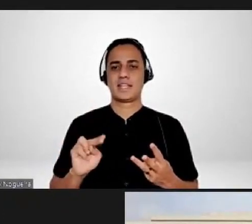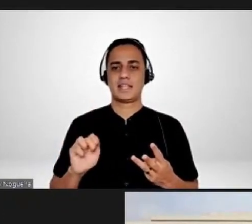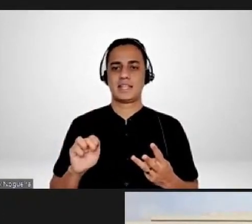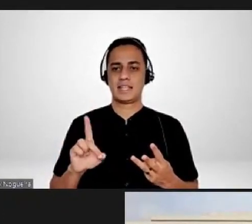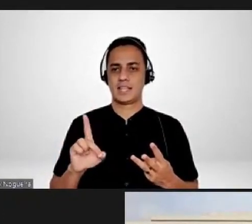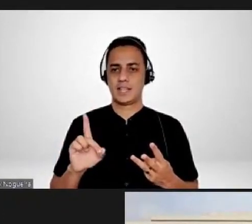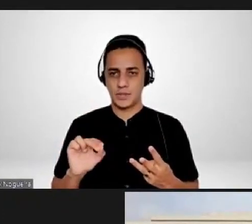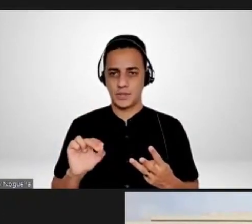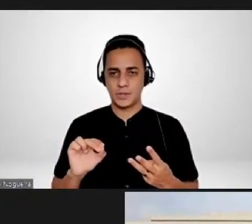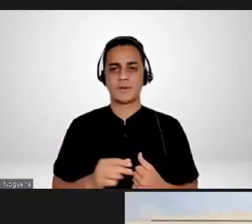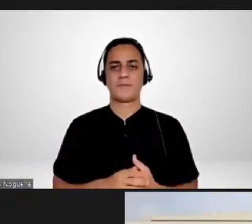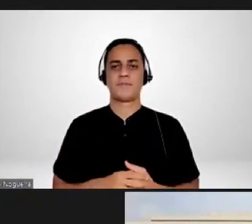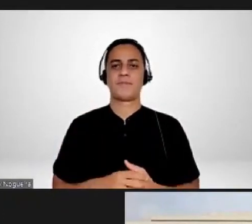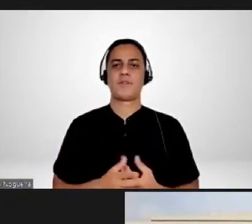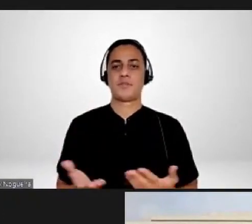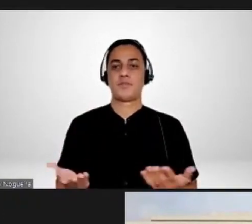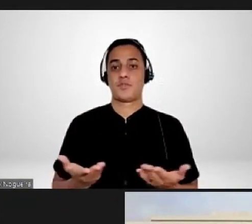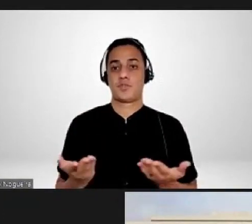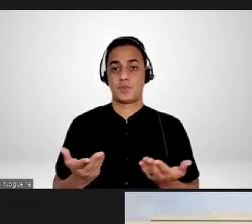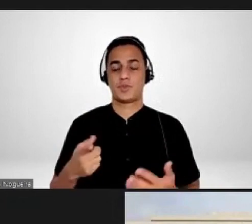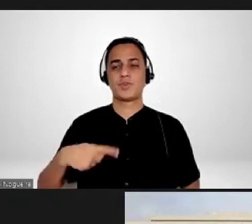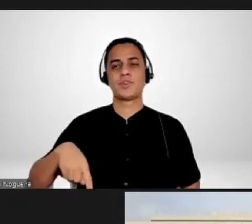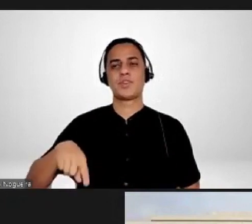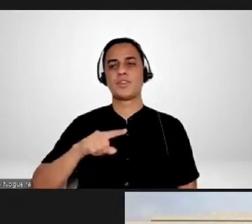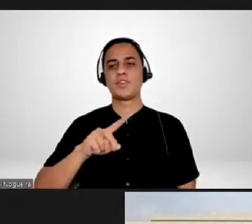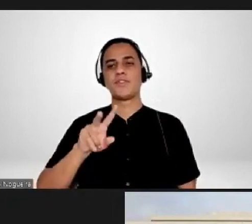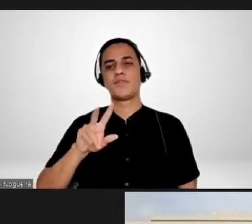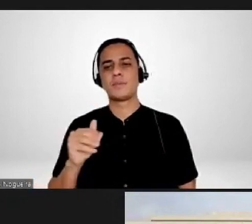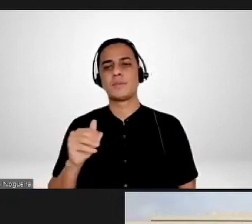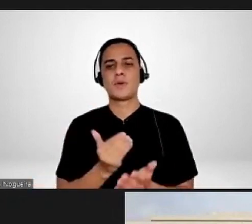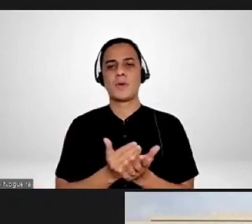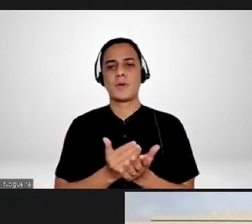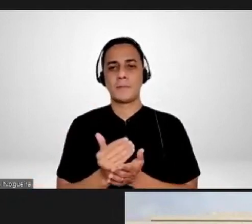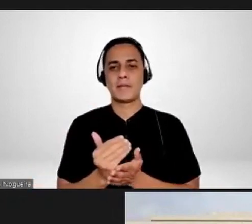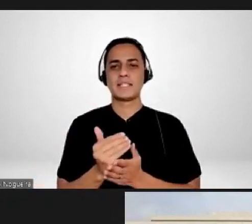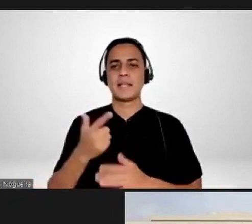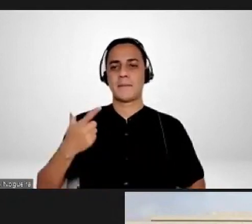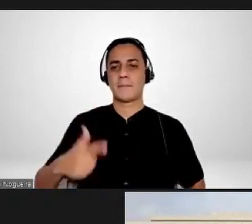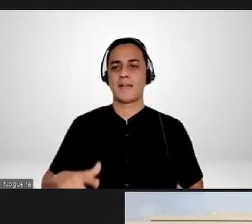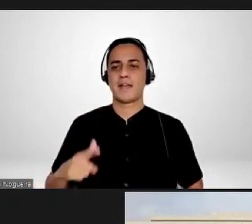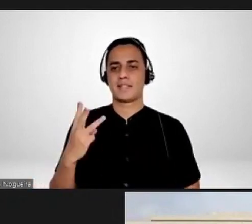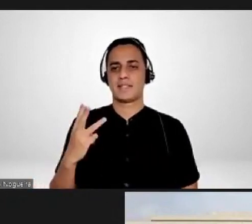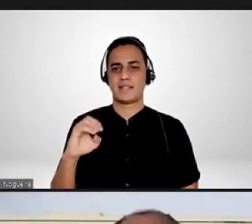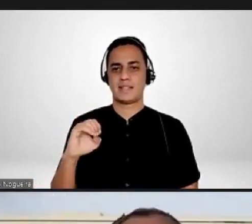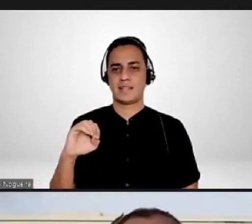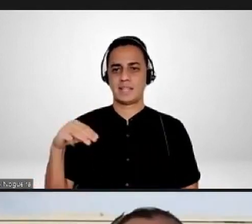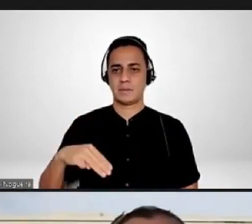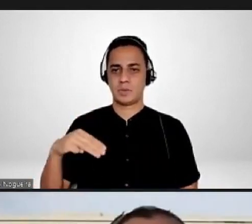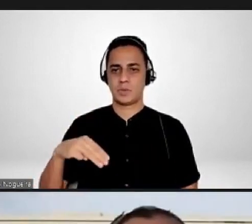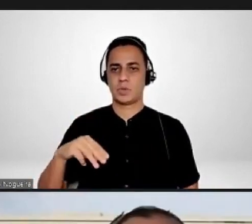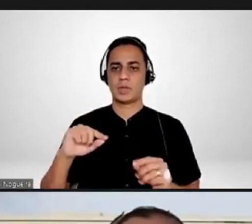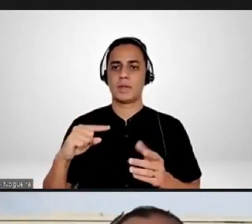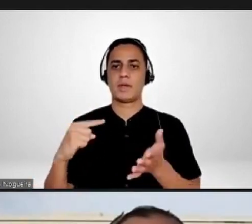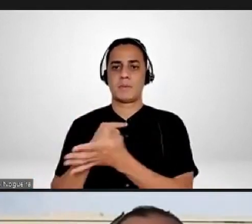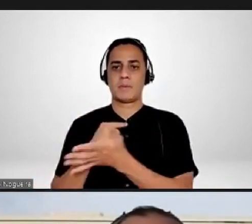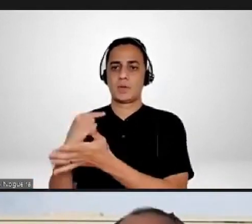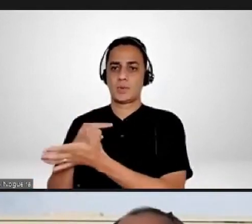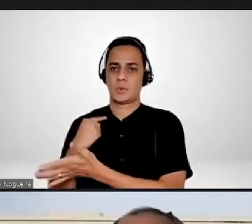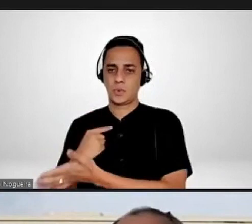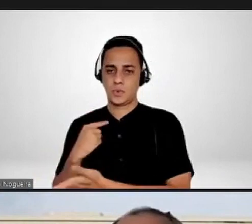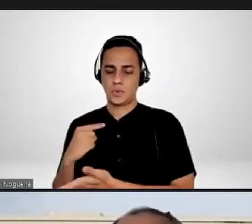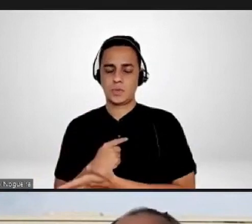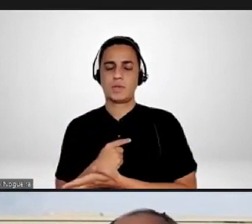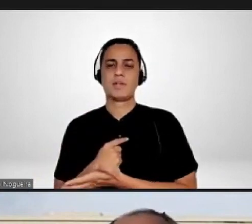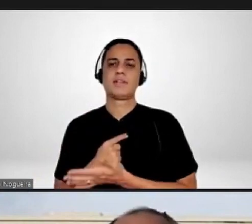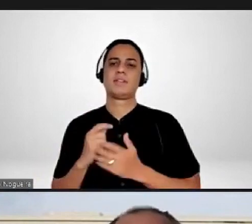Então, a gente vai dar início agora à próxima meia hora de perguntas, se o nosso,